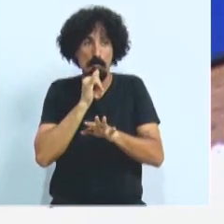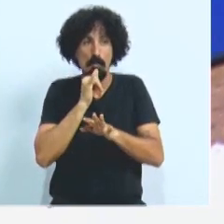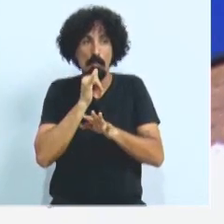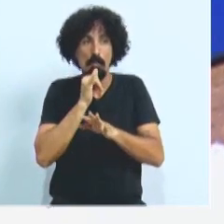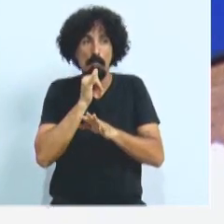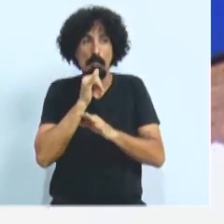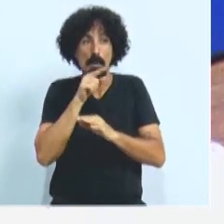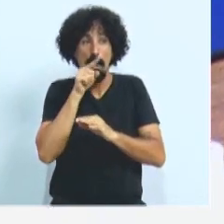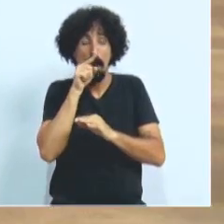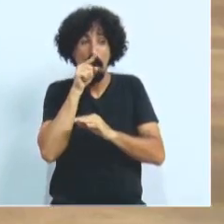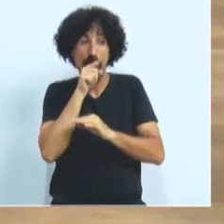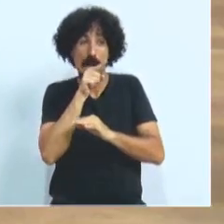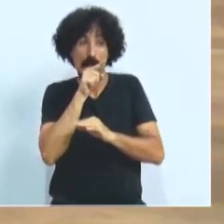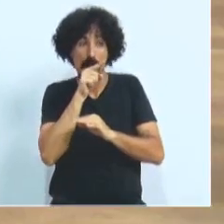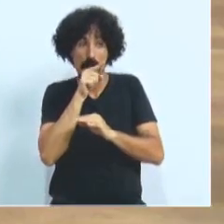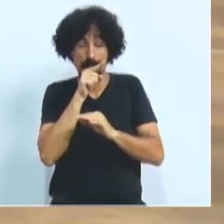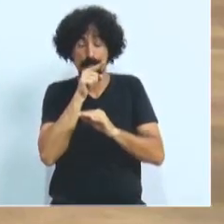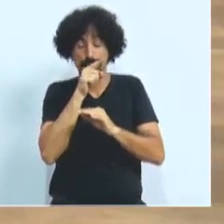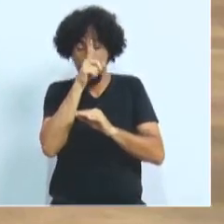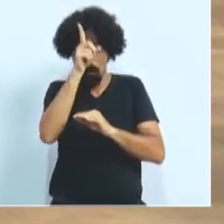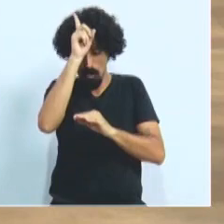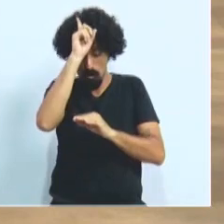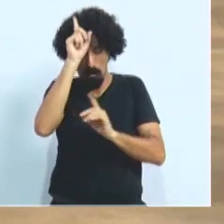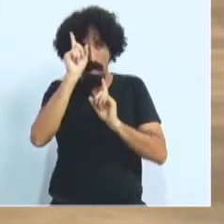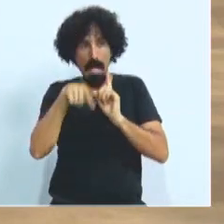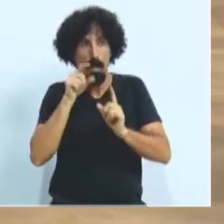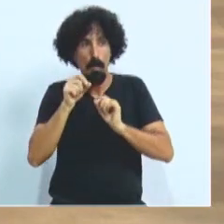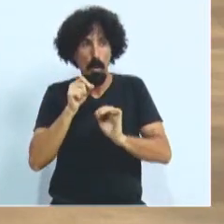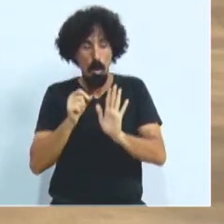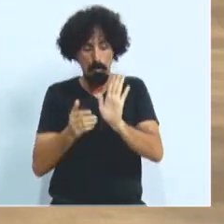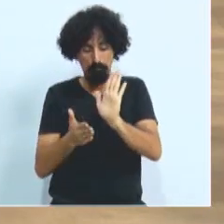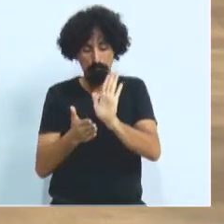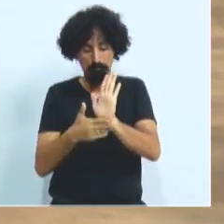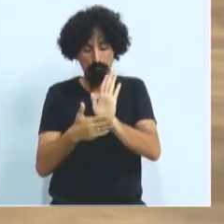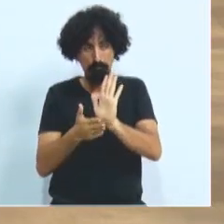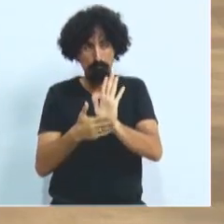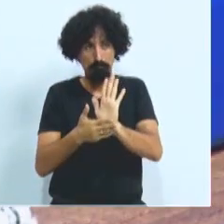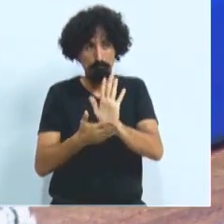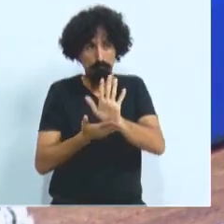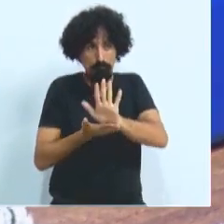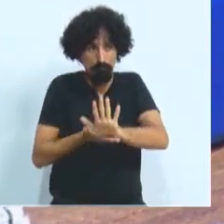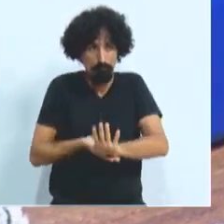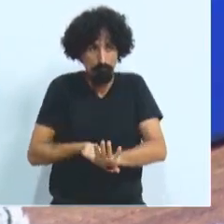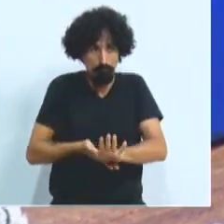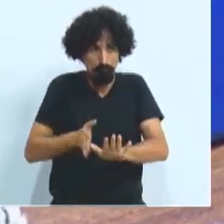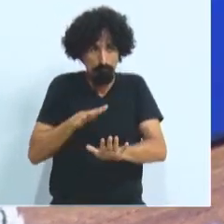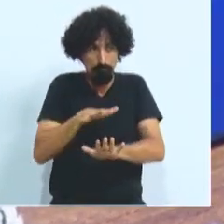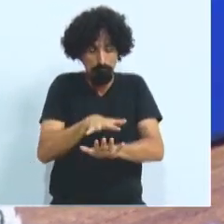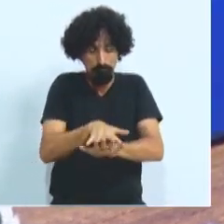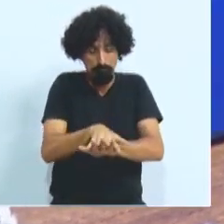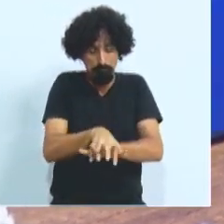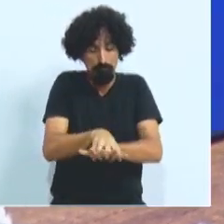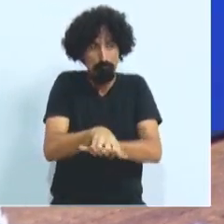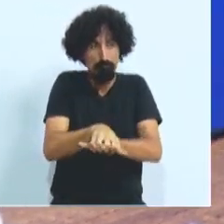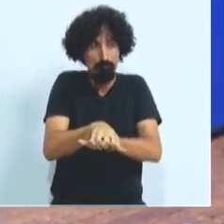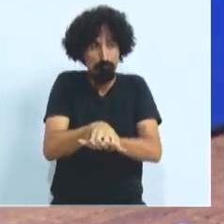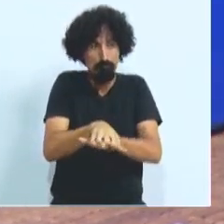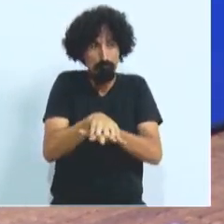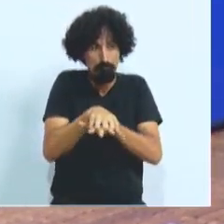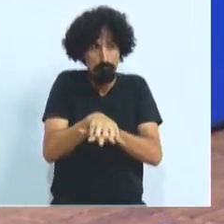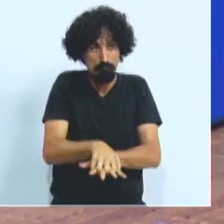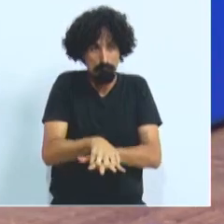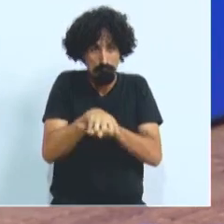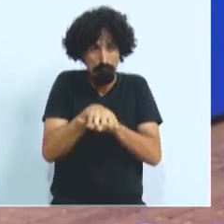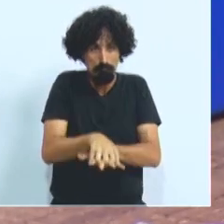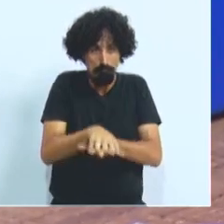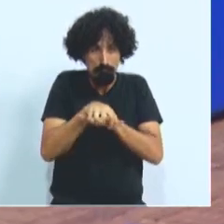coloca essa parte aqui da palma da mão. Essa parte aqui da palma da mão para cima do externo e começa as